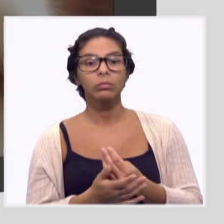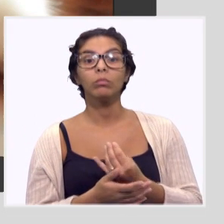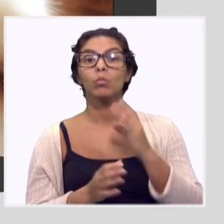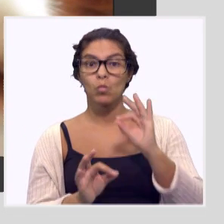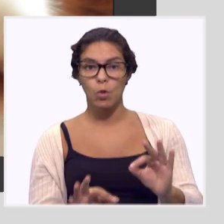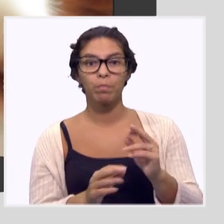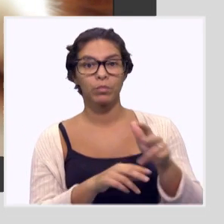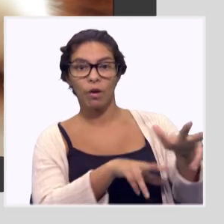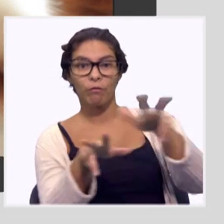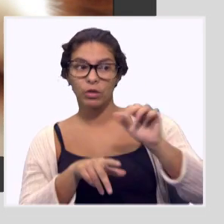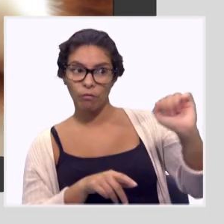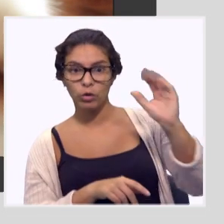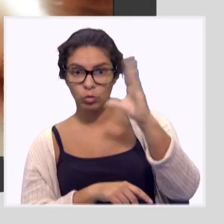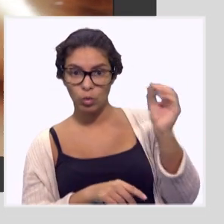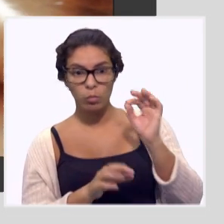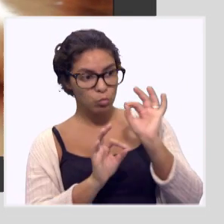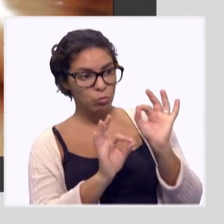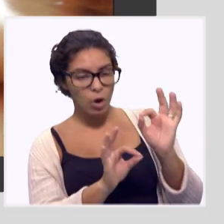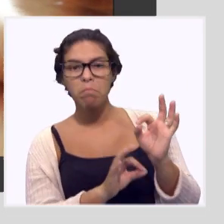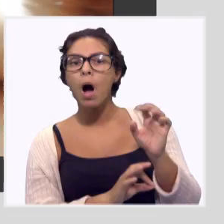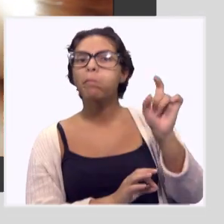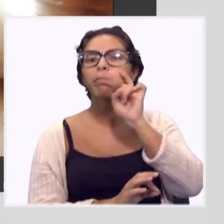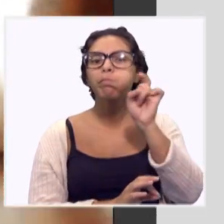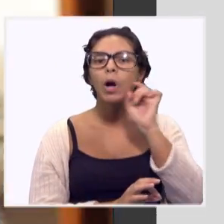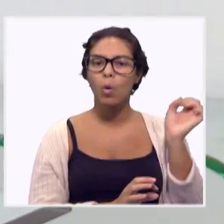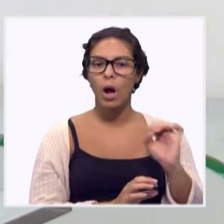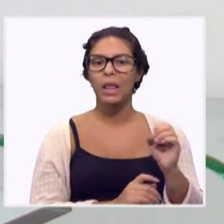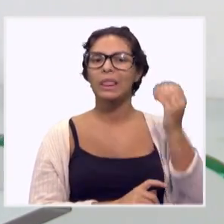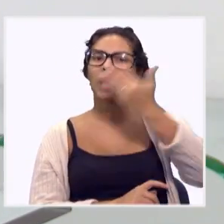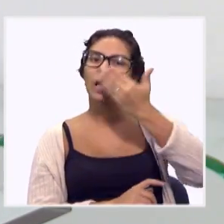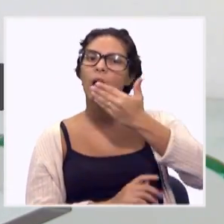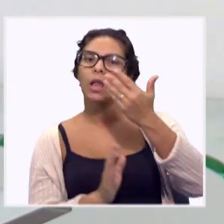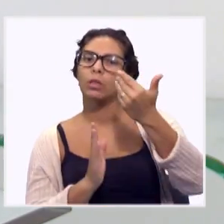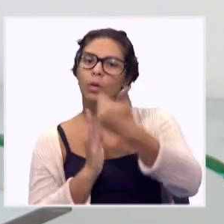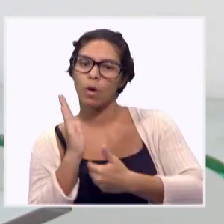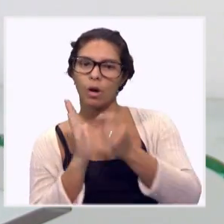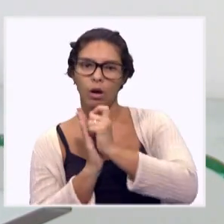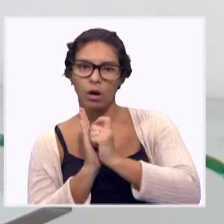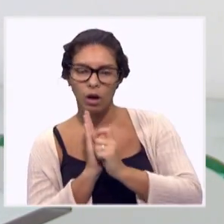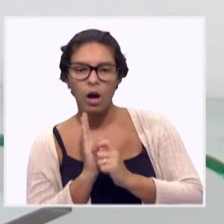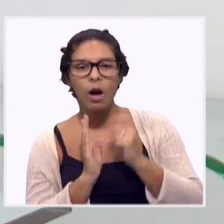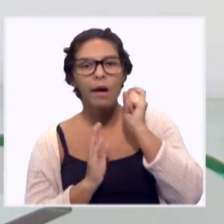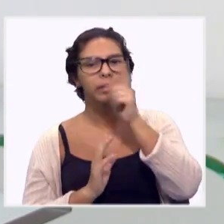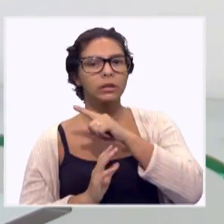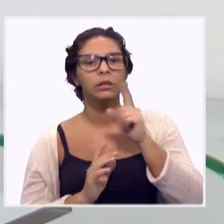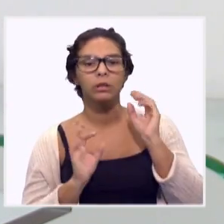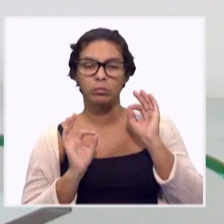Continuando, o vídeo do João já está pronto, mas na prática ainda não está protegido. O direito de autor é uma